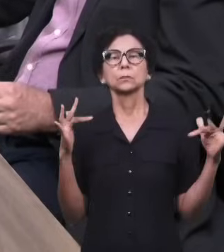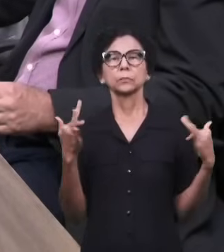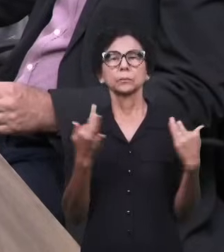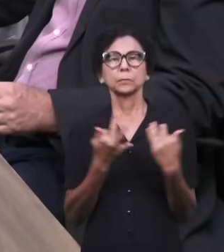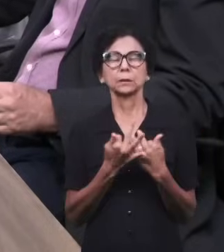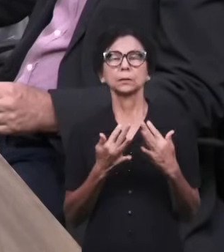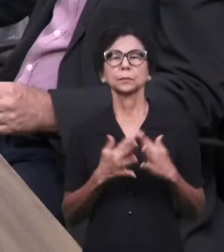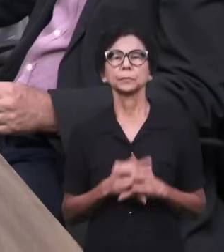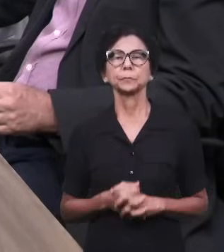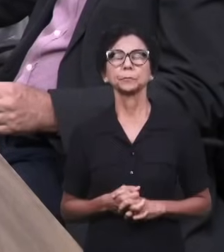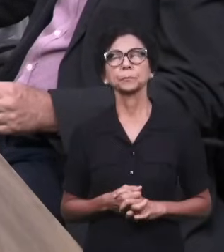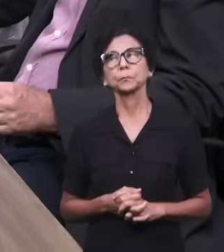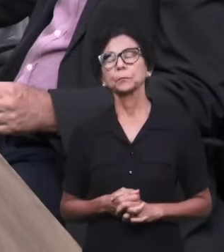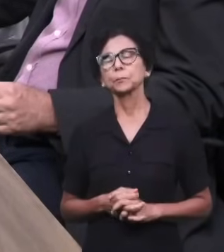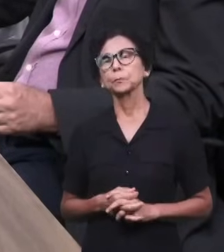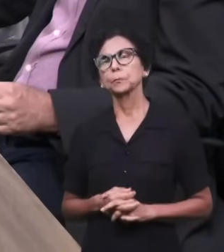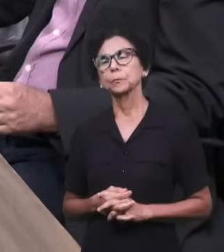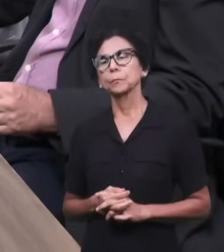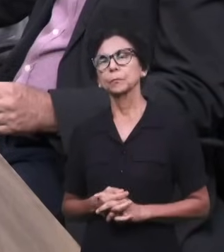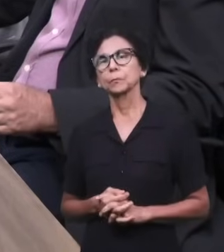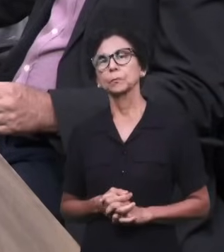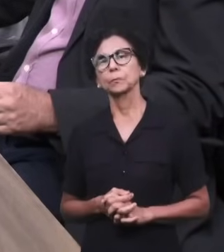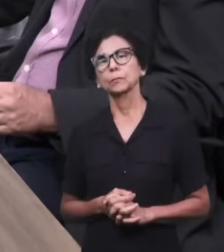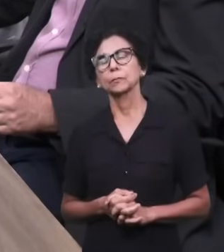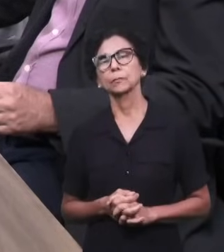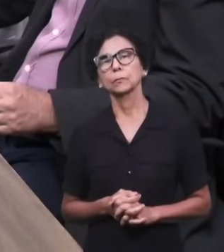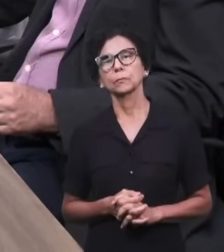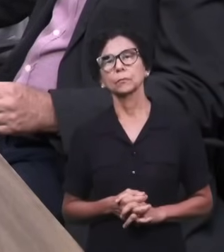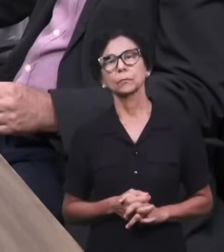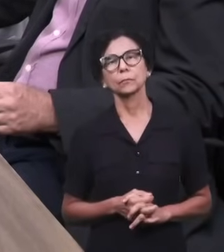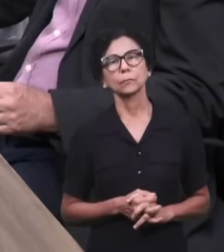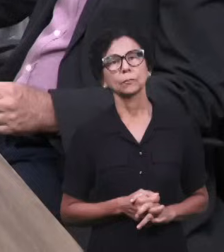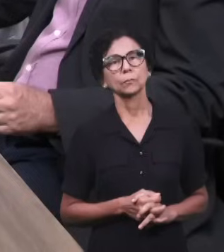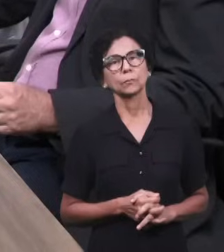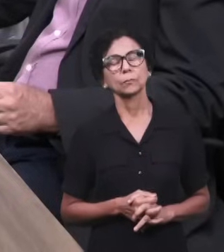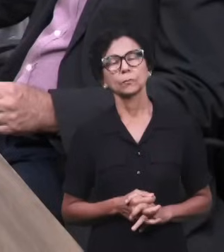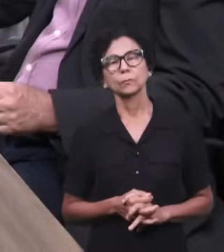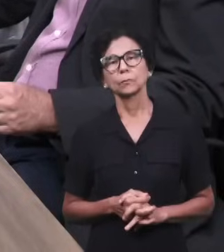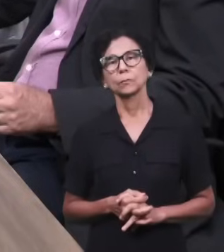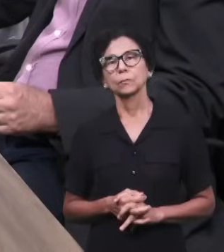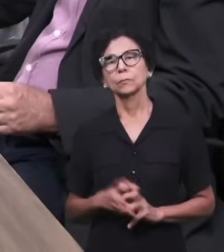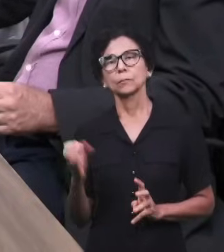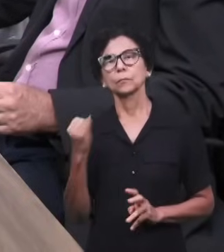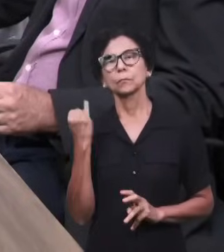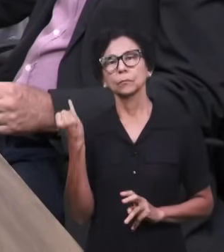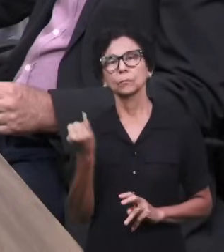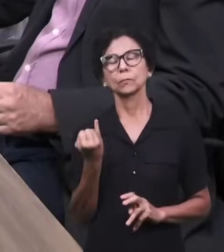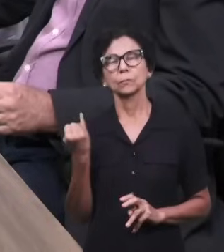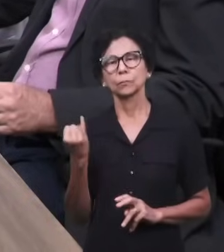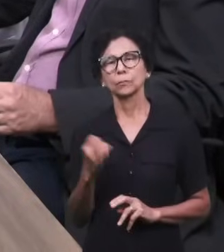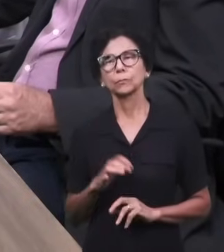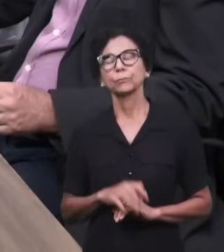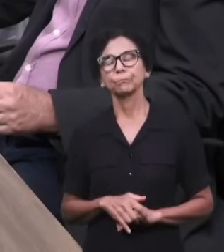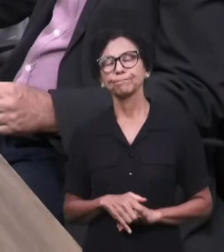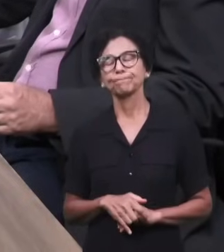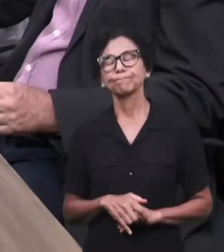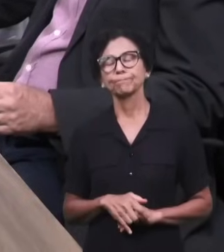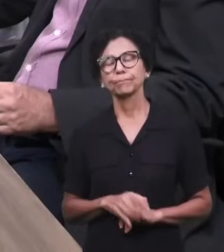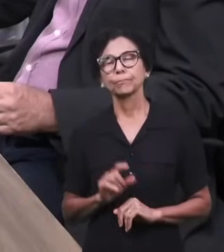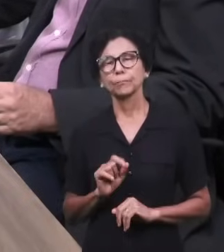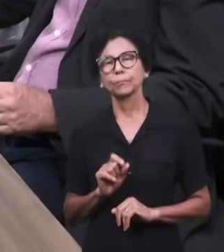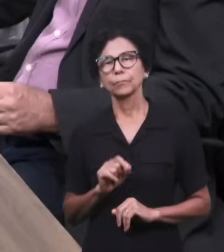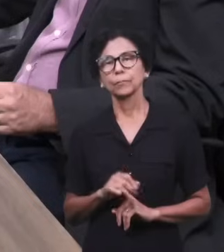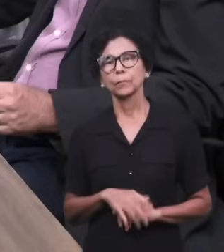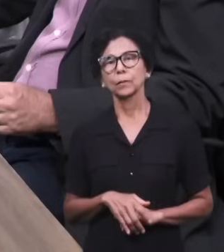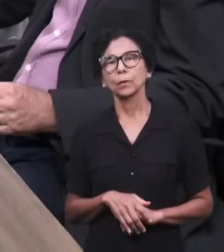valor que tem você ter um intercessor em casa. Quer ver quantas vezes Abraão